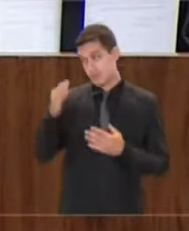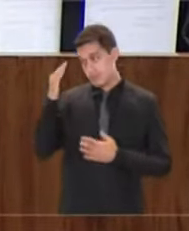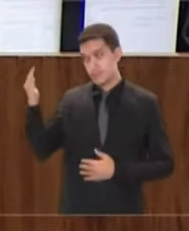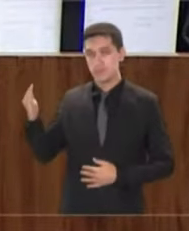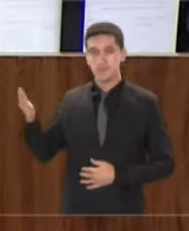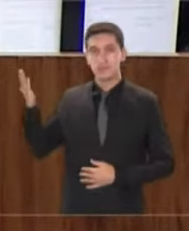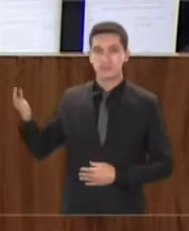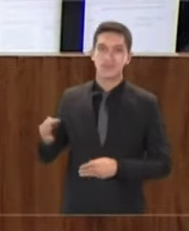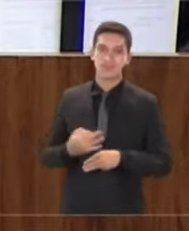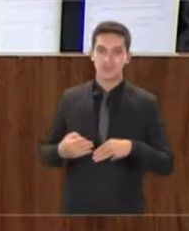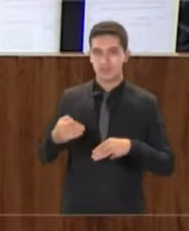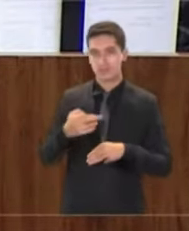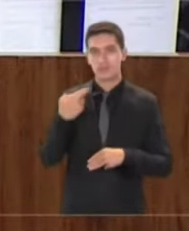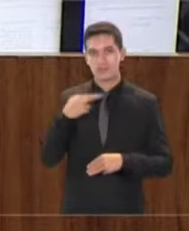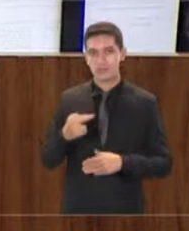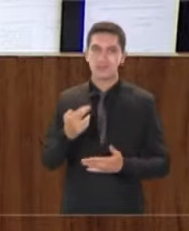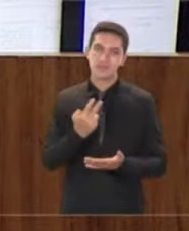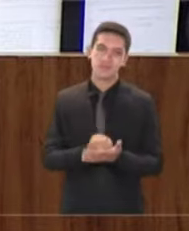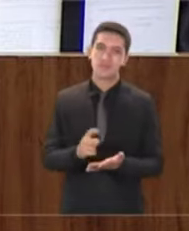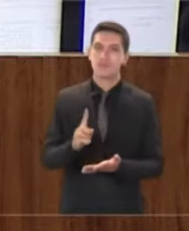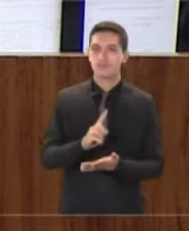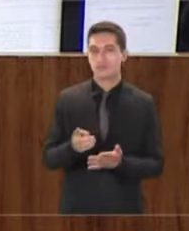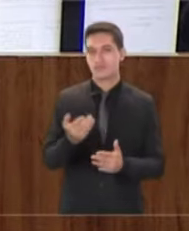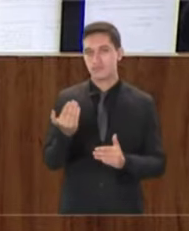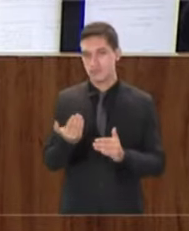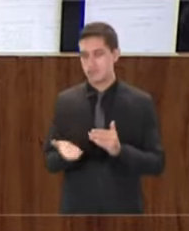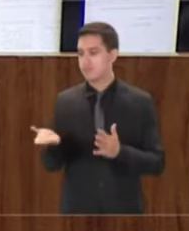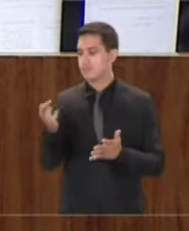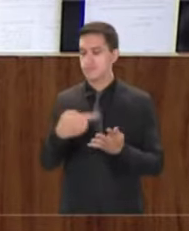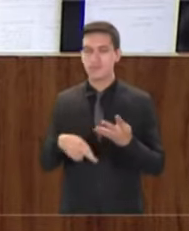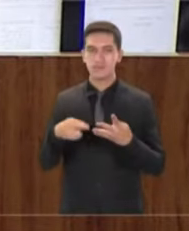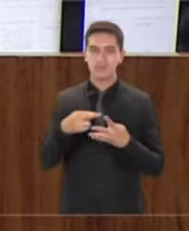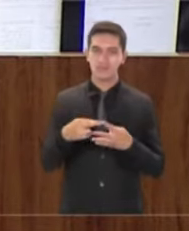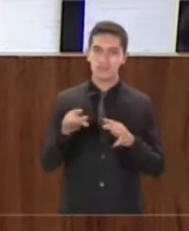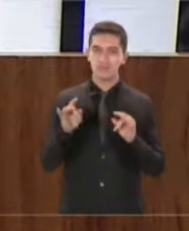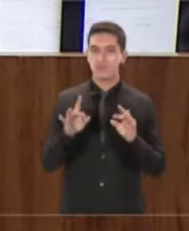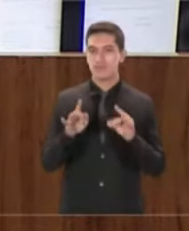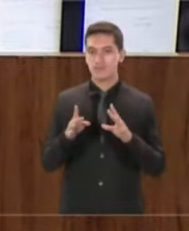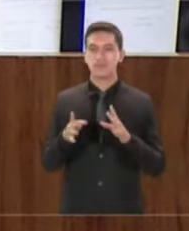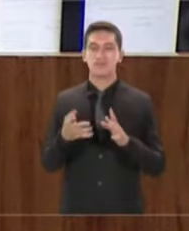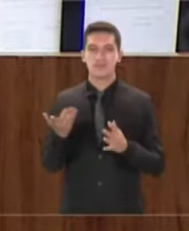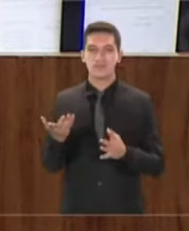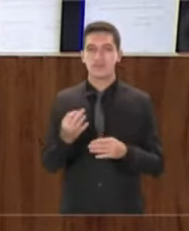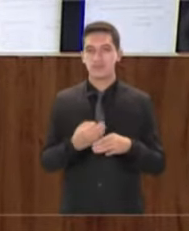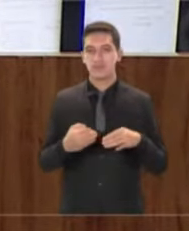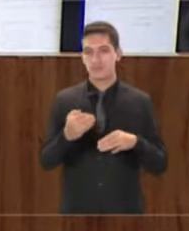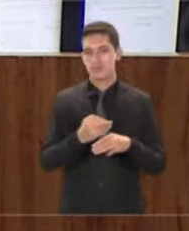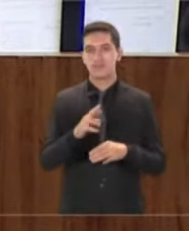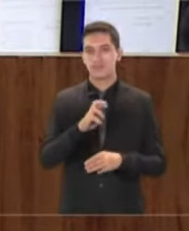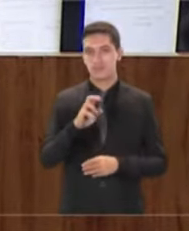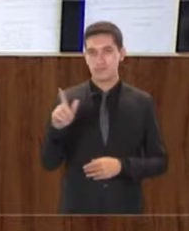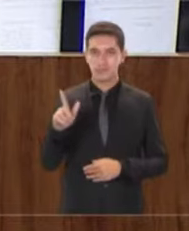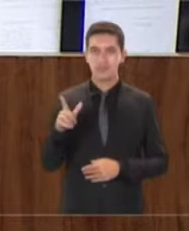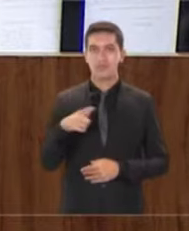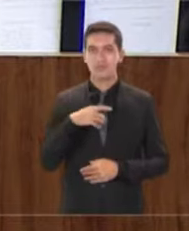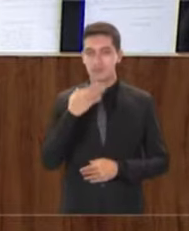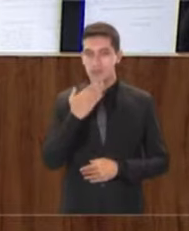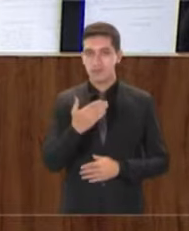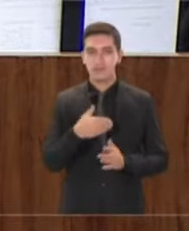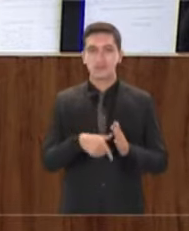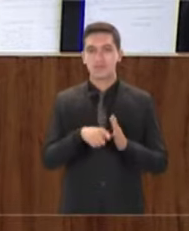Agradeço ao ministro relator, que negou provimento ao recurso especial. O ministro Raul Araújo pede para